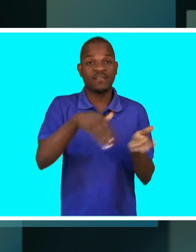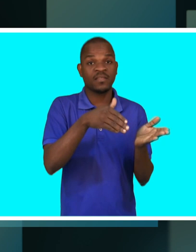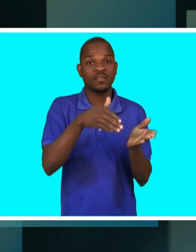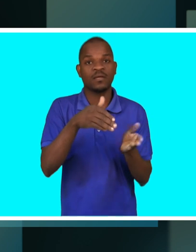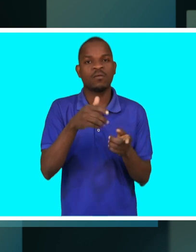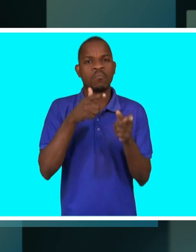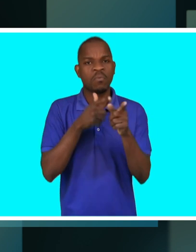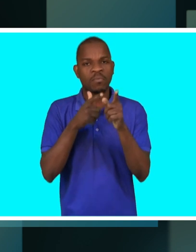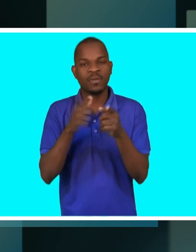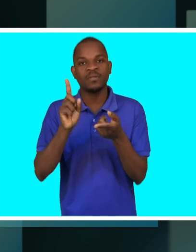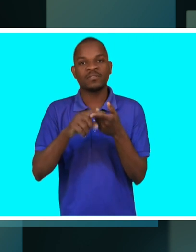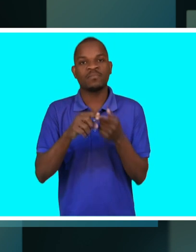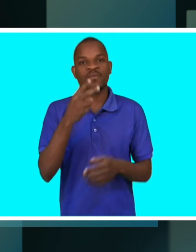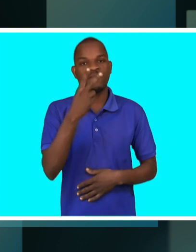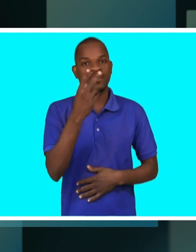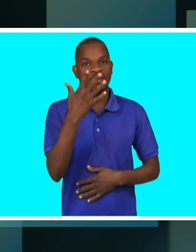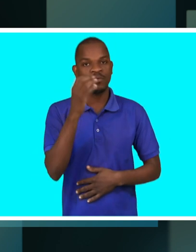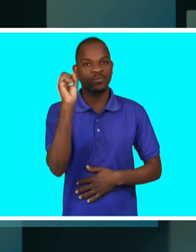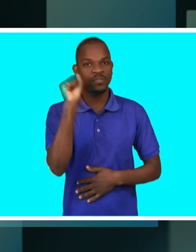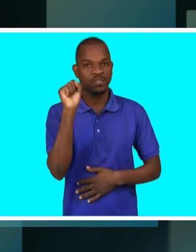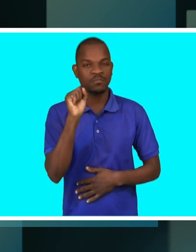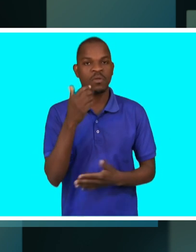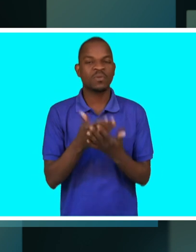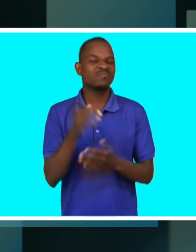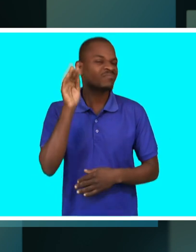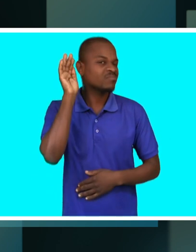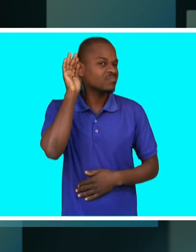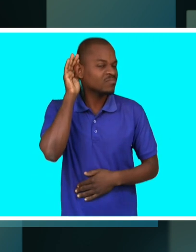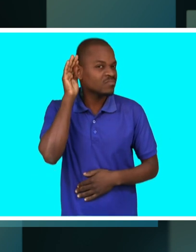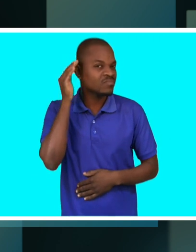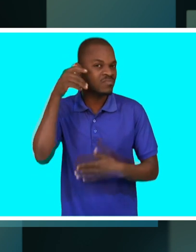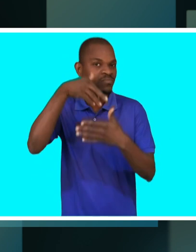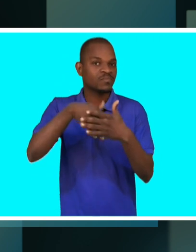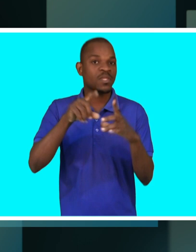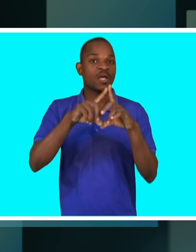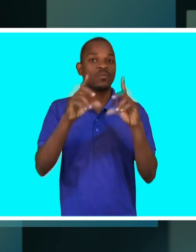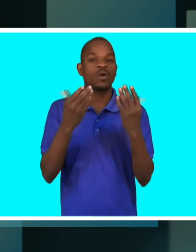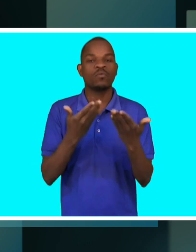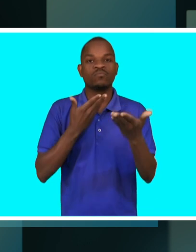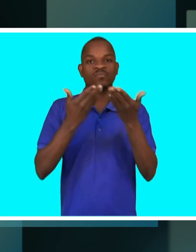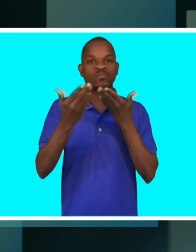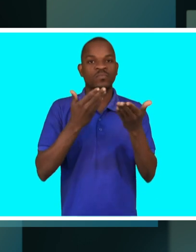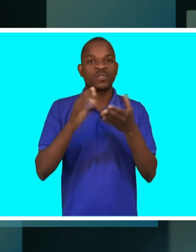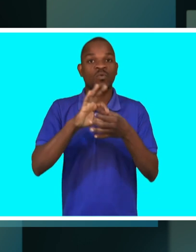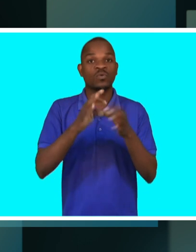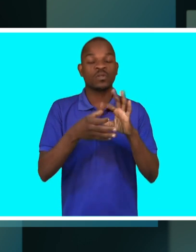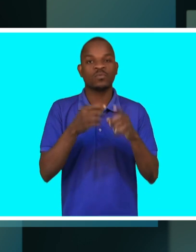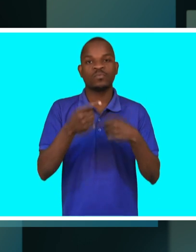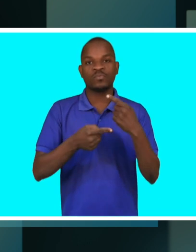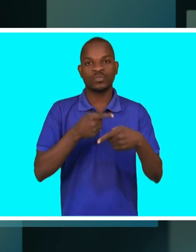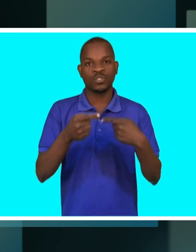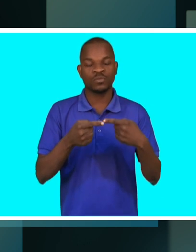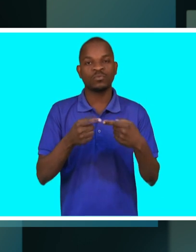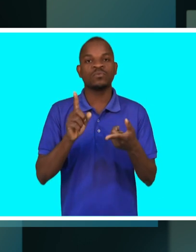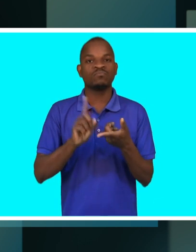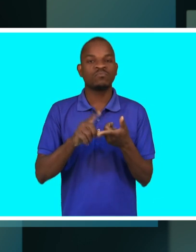Guerra Popular e 25 de Setembro para entender o melhor deste processo. Vamos conversar com o coordenador do projeto